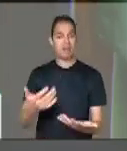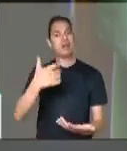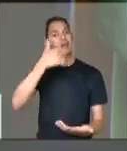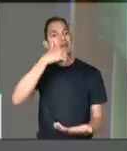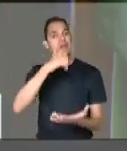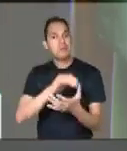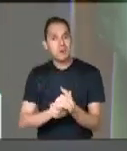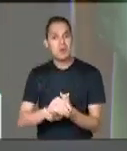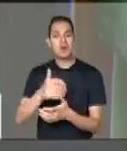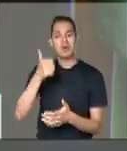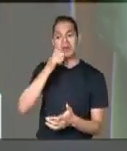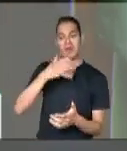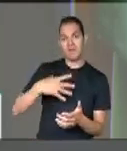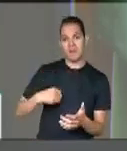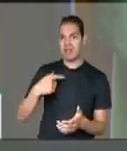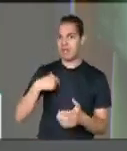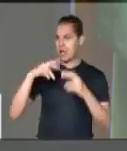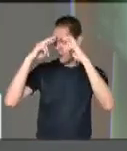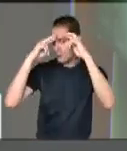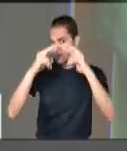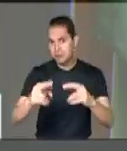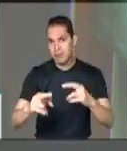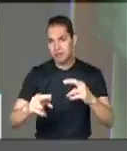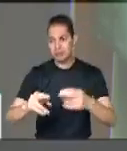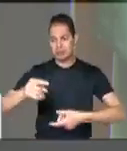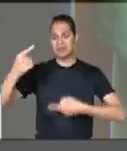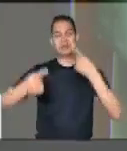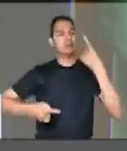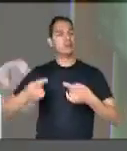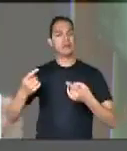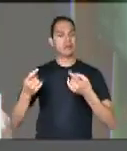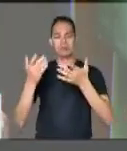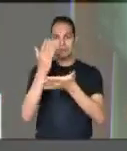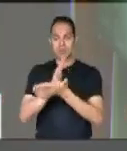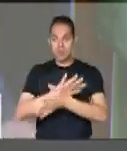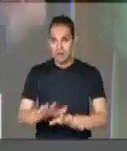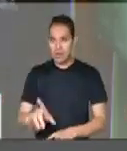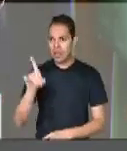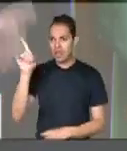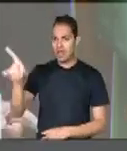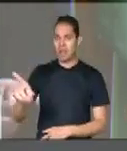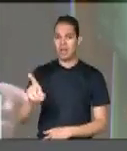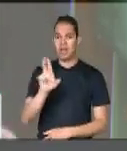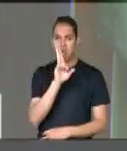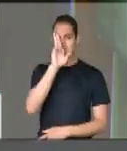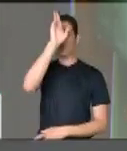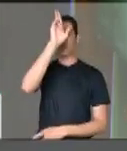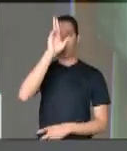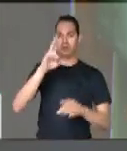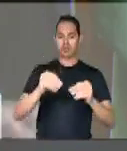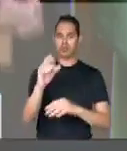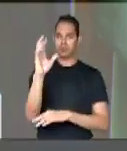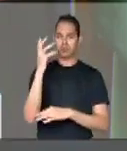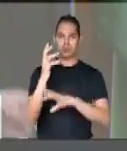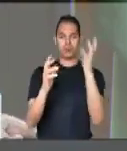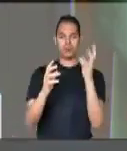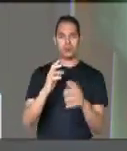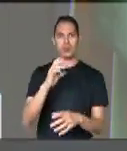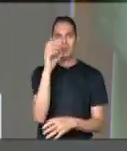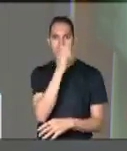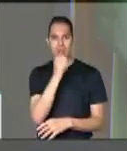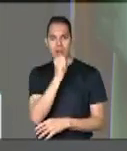de nós dois esse tipo de debate baixo e vil. Mas quem fala que você é dono de um laranjal, que você fugiu-se de São Paulo